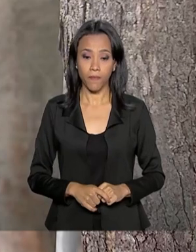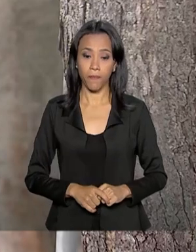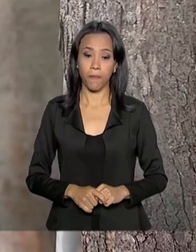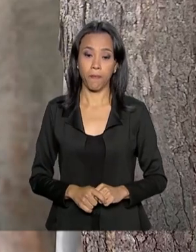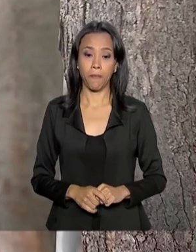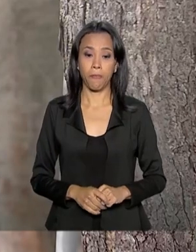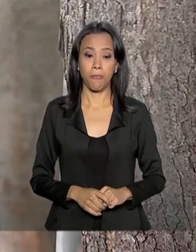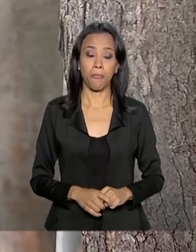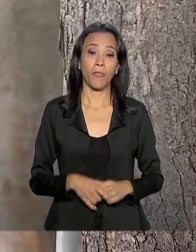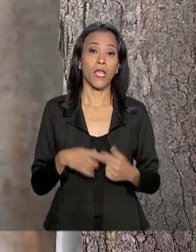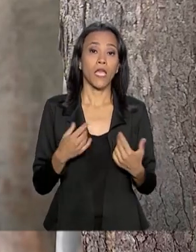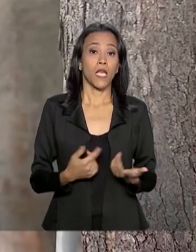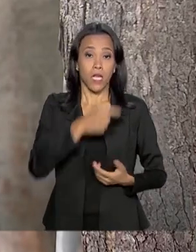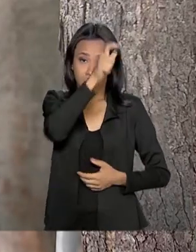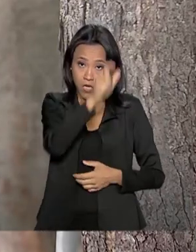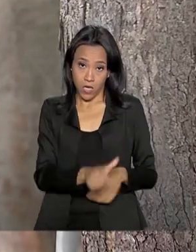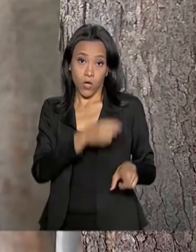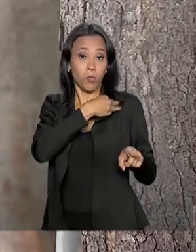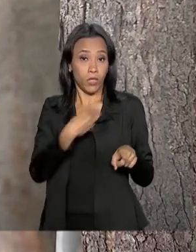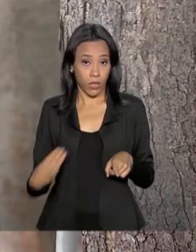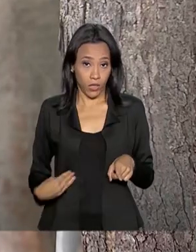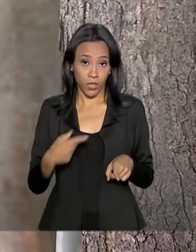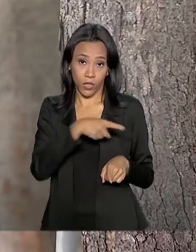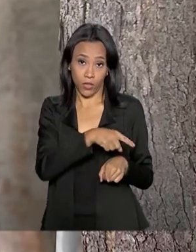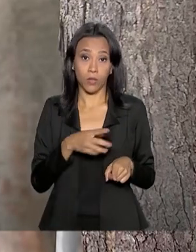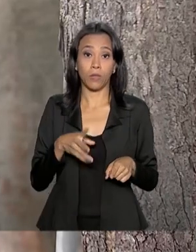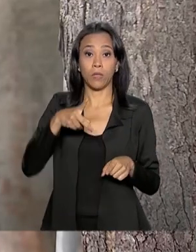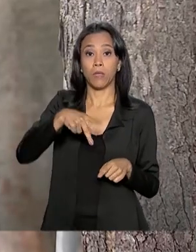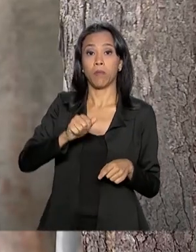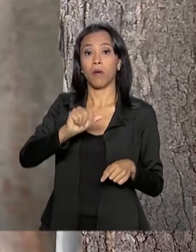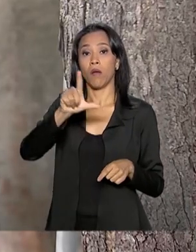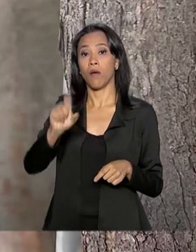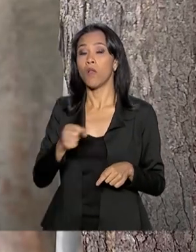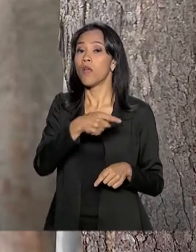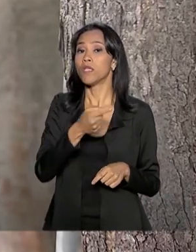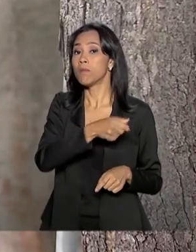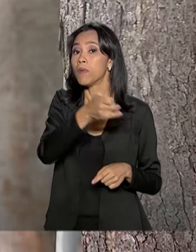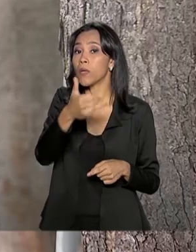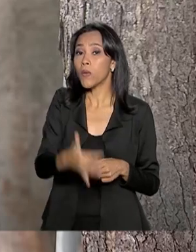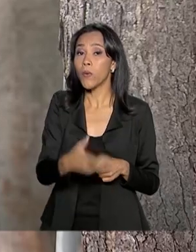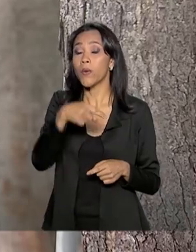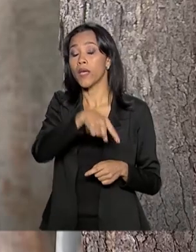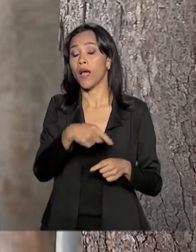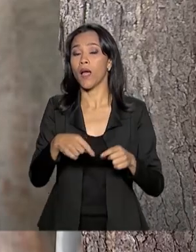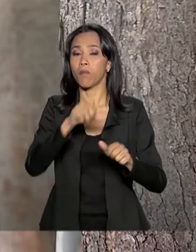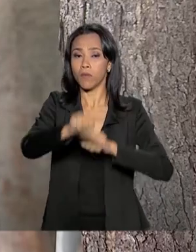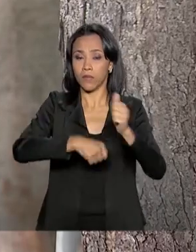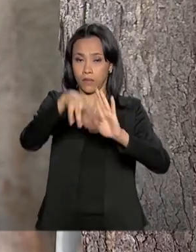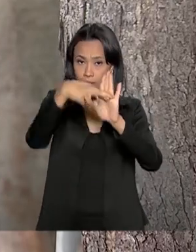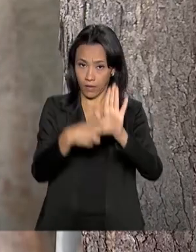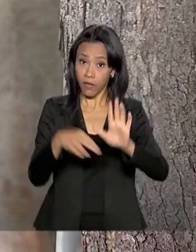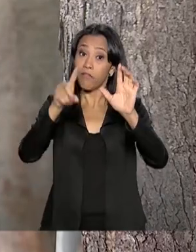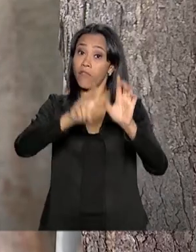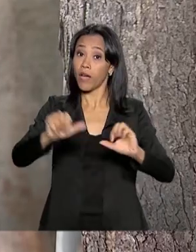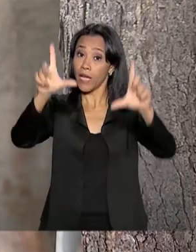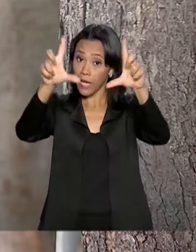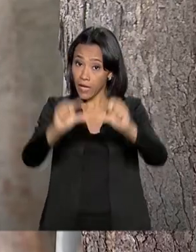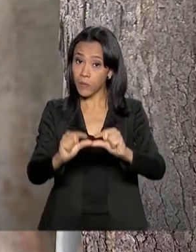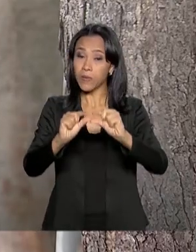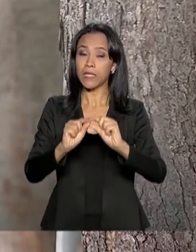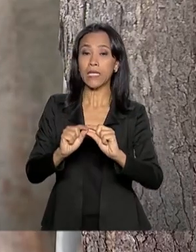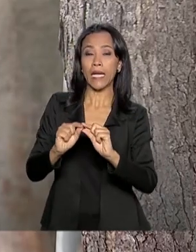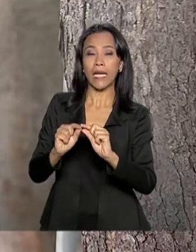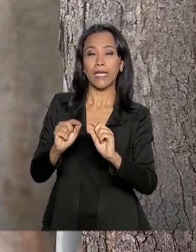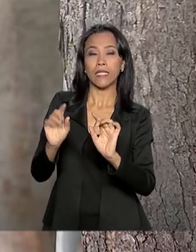o ministro paulo guedes também afirmou que a reforma vai reduzir privilégios que todos vão se aposentar da